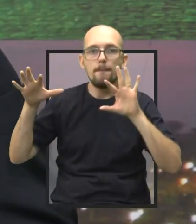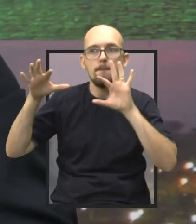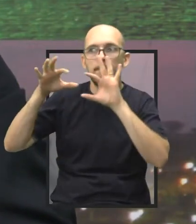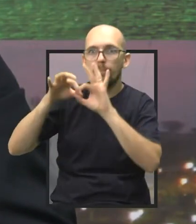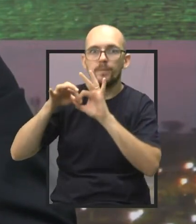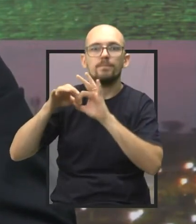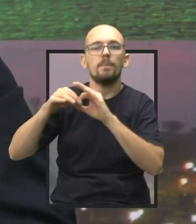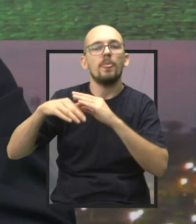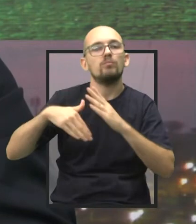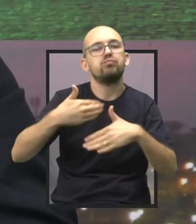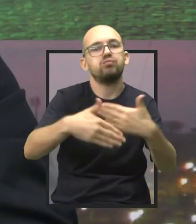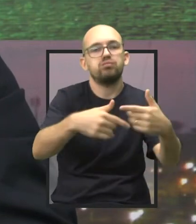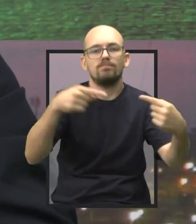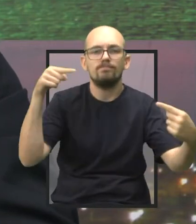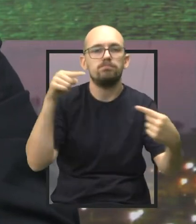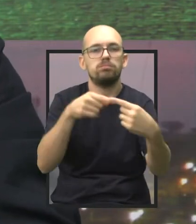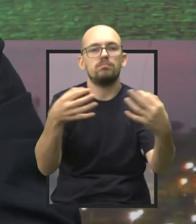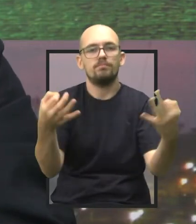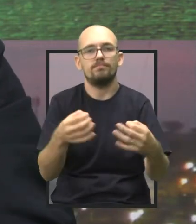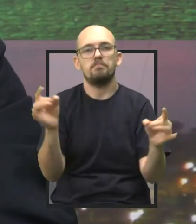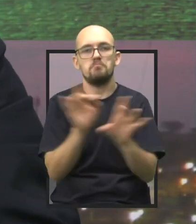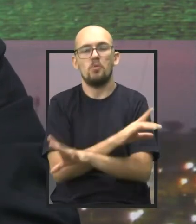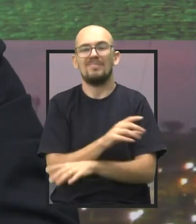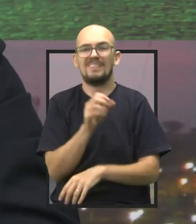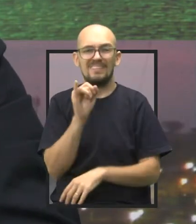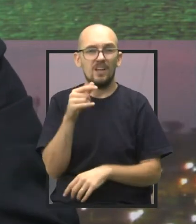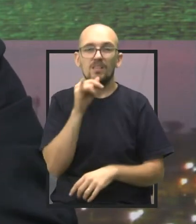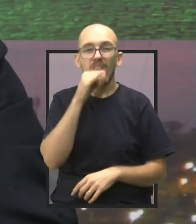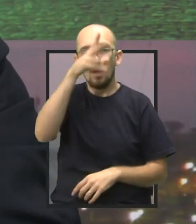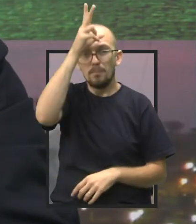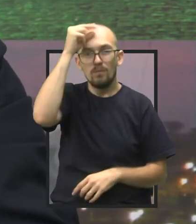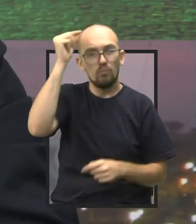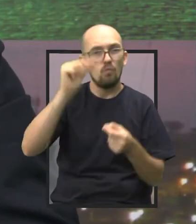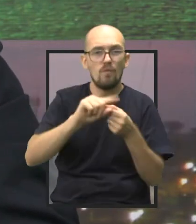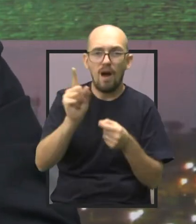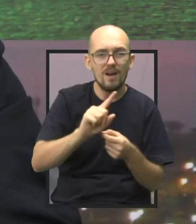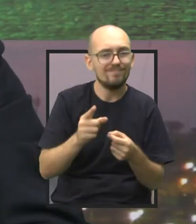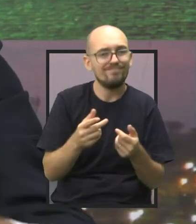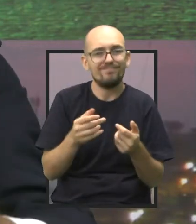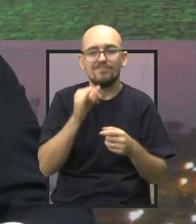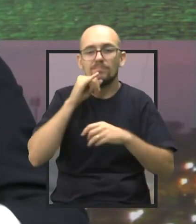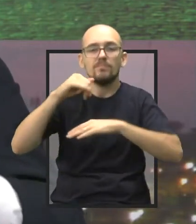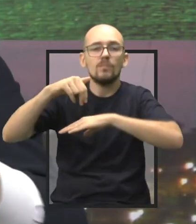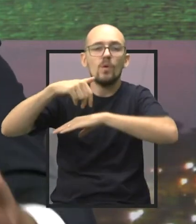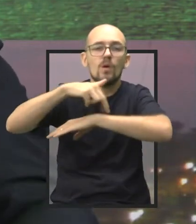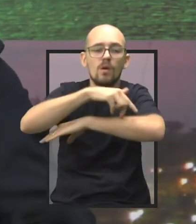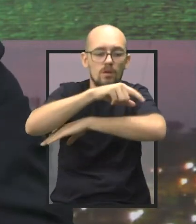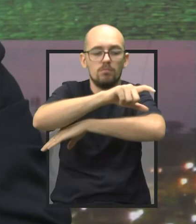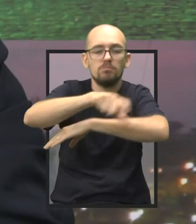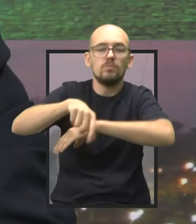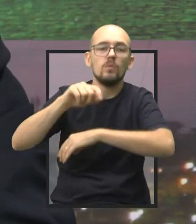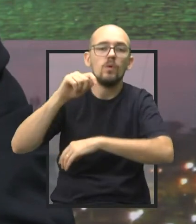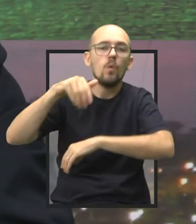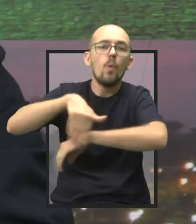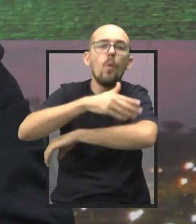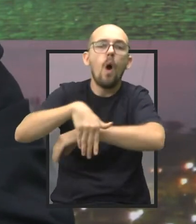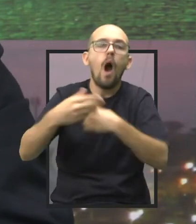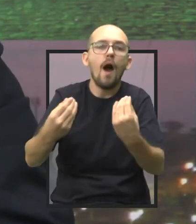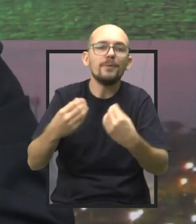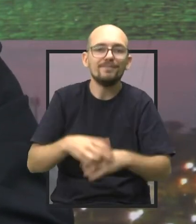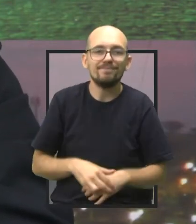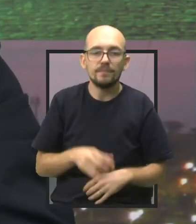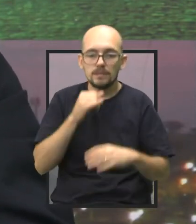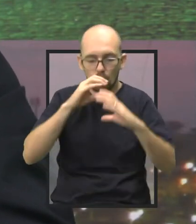ele inviabiliza, né? E a cota parte da prefeitura é o asfalto, vão ser as fiscalizações com relação às